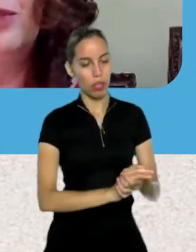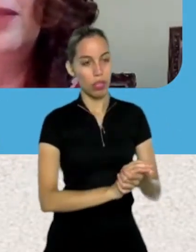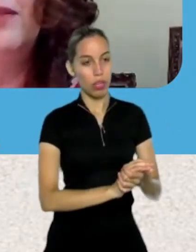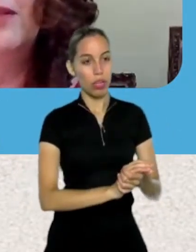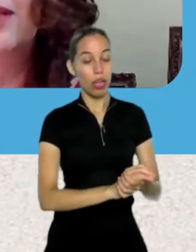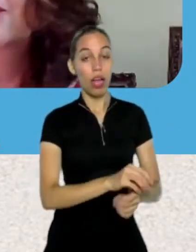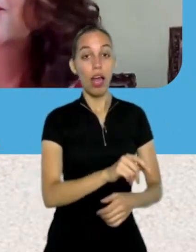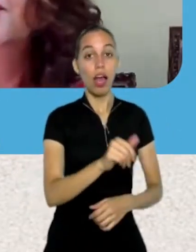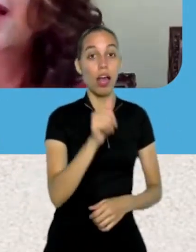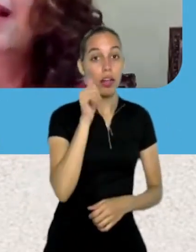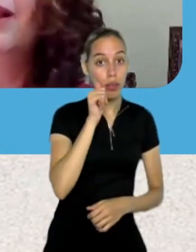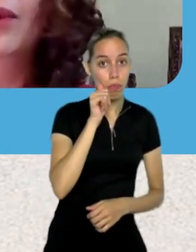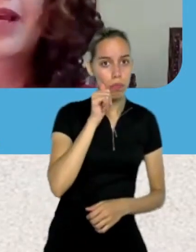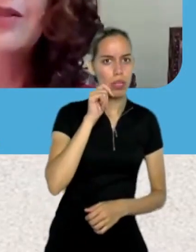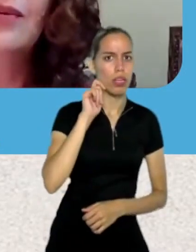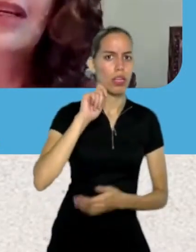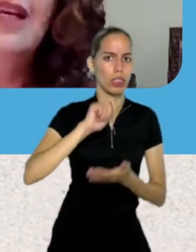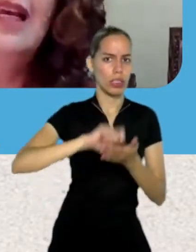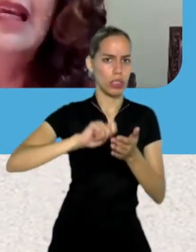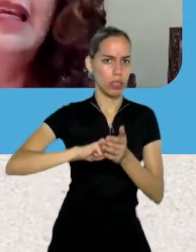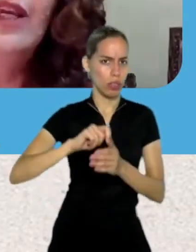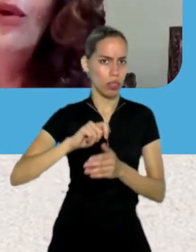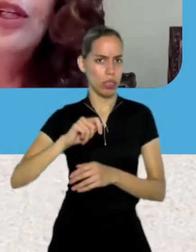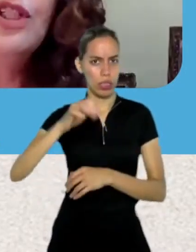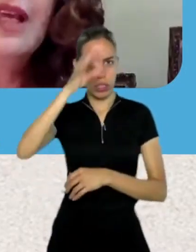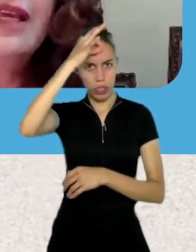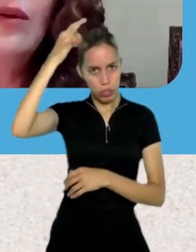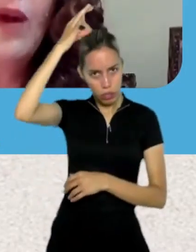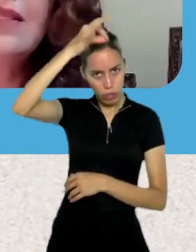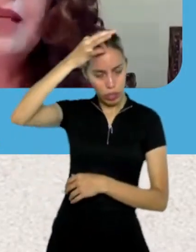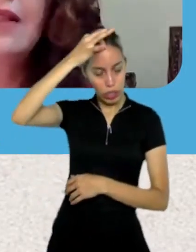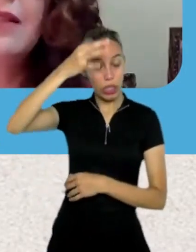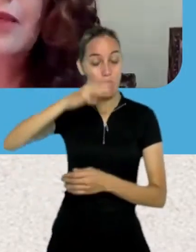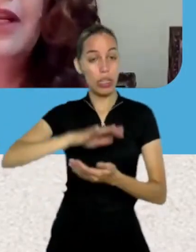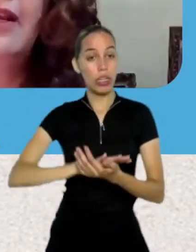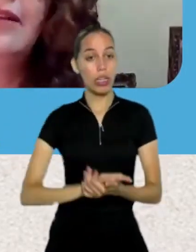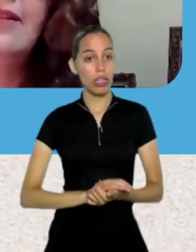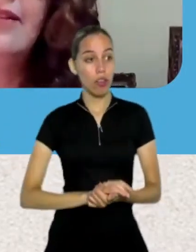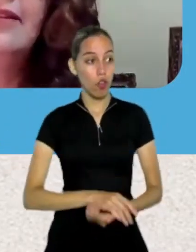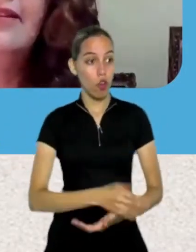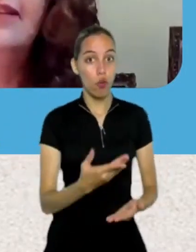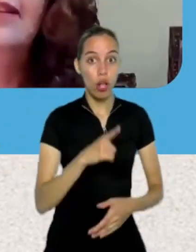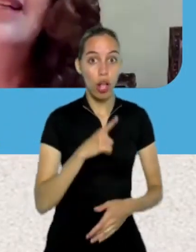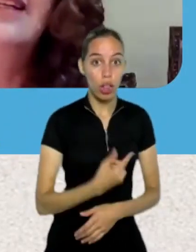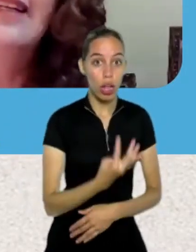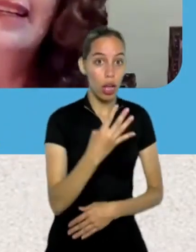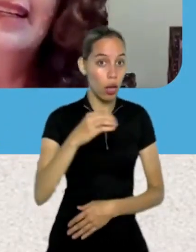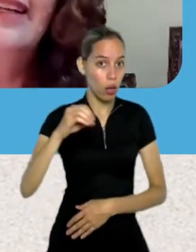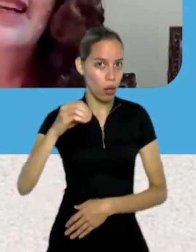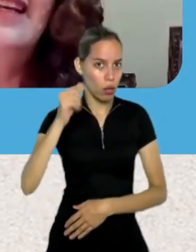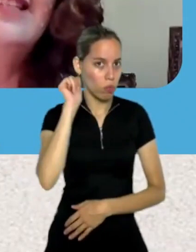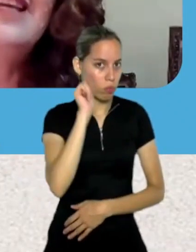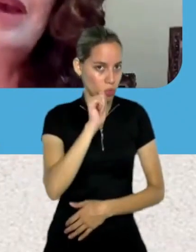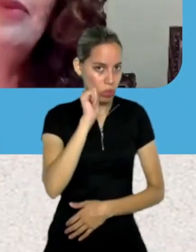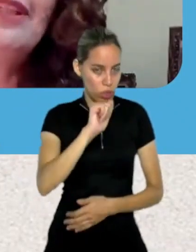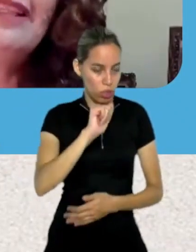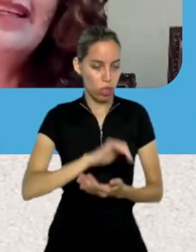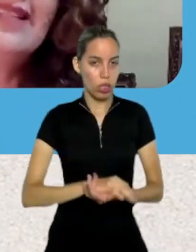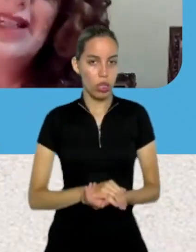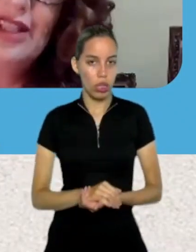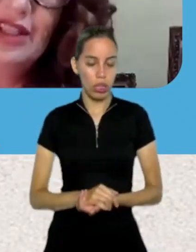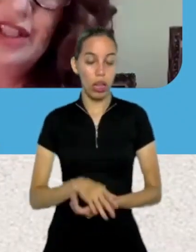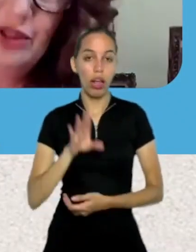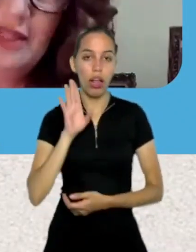lá do Espírito Santo, Carla Guerson, e que hoje tem 400 mulheres. Olha, E assim, é